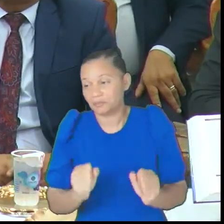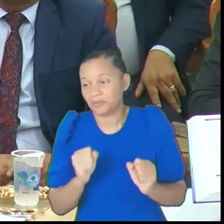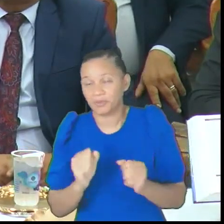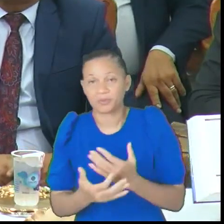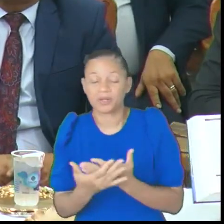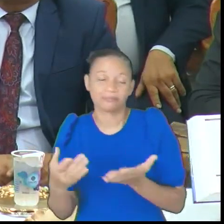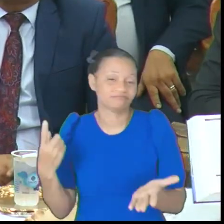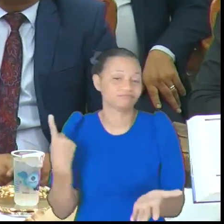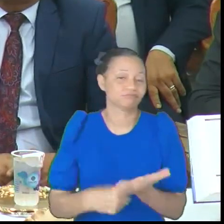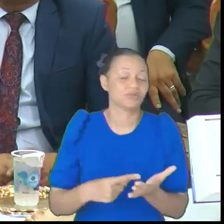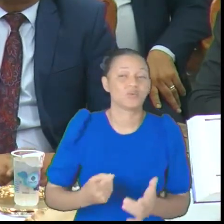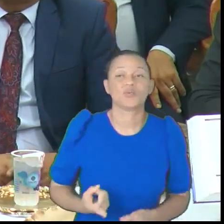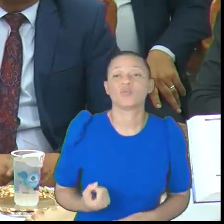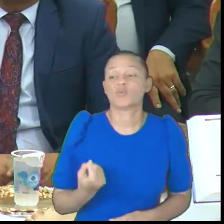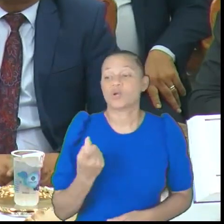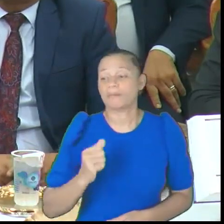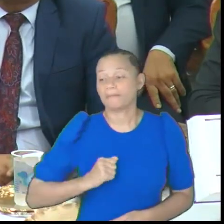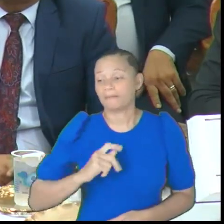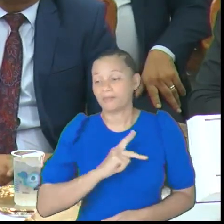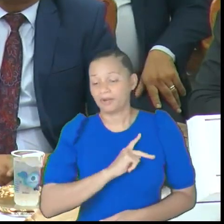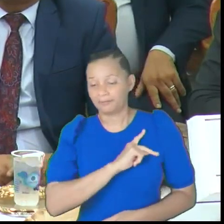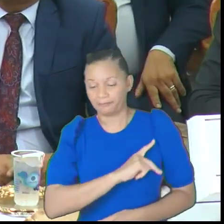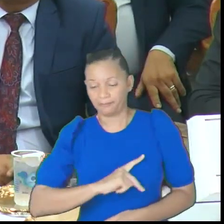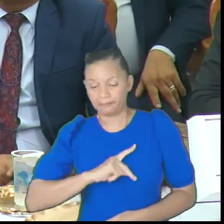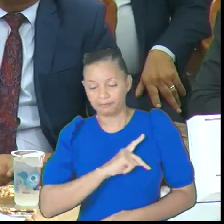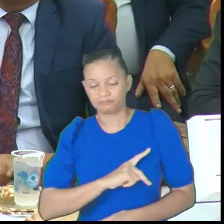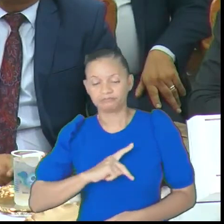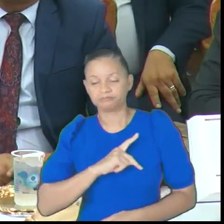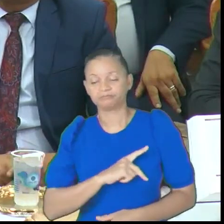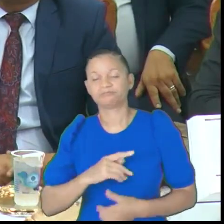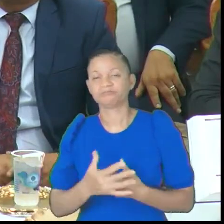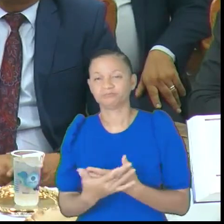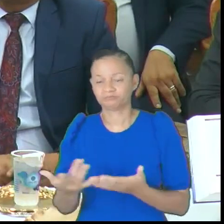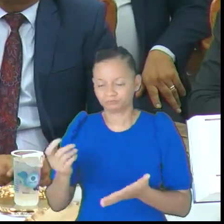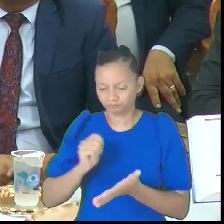destacar um que o apóstolo Paulo destacou e